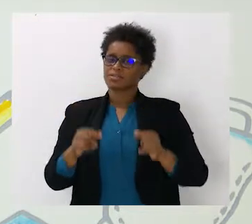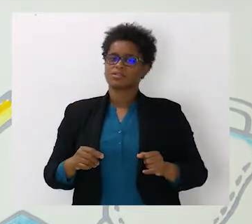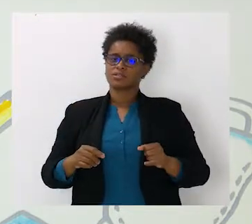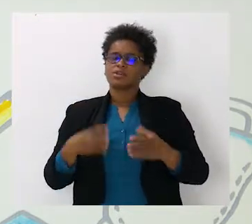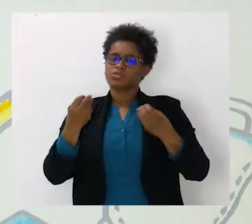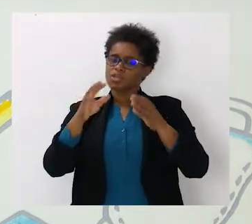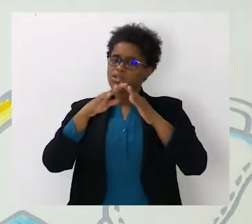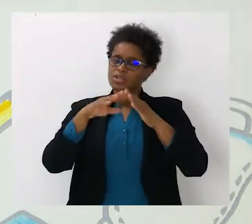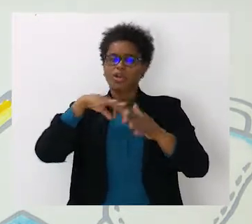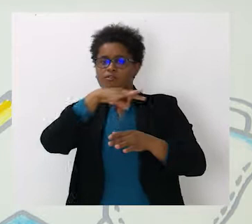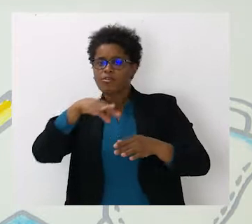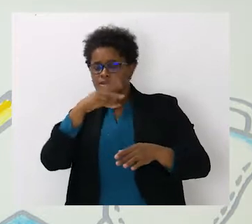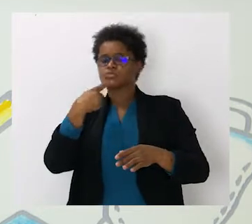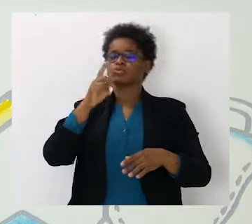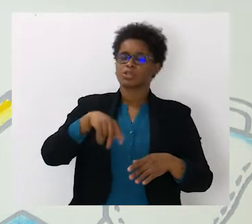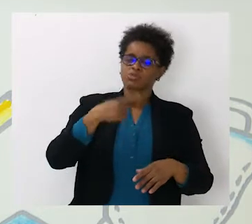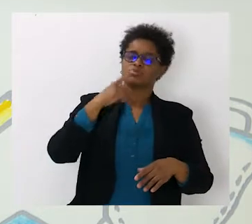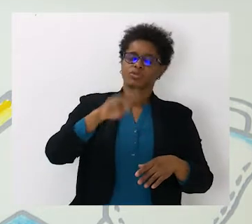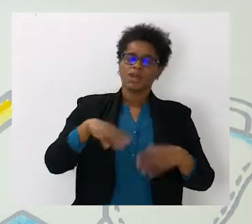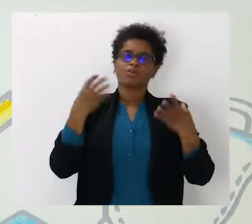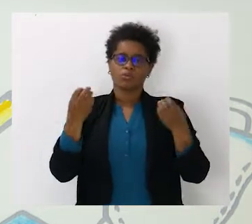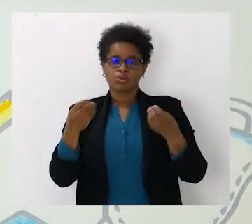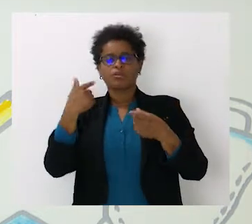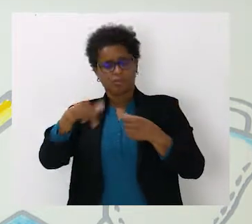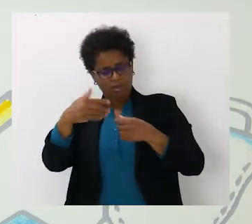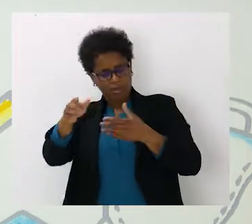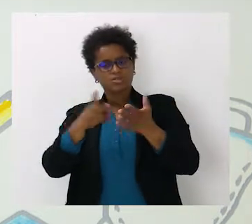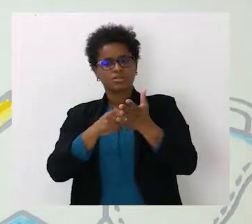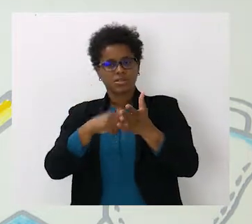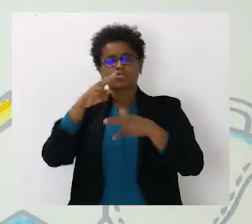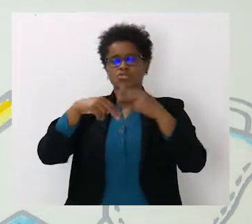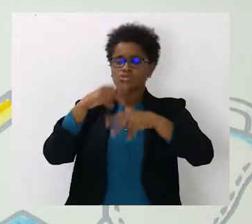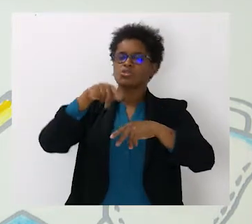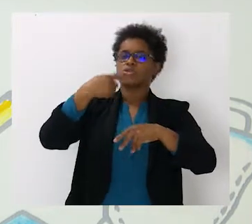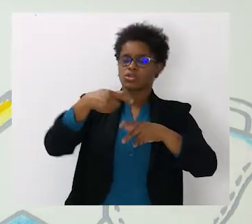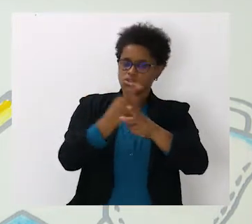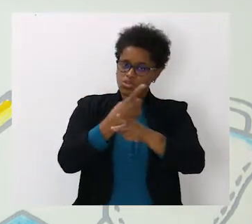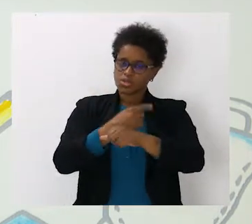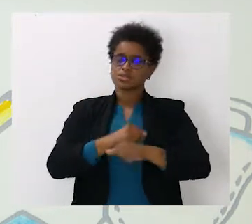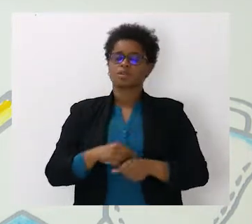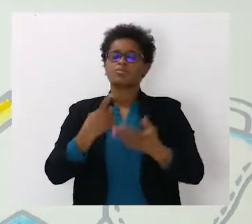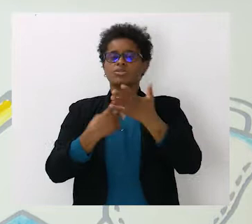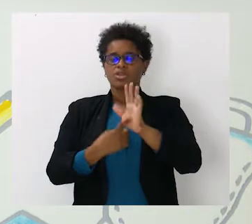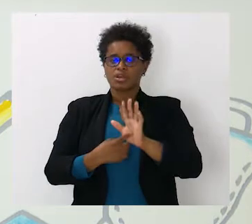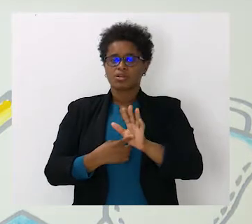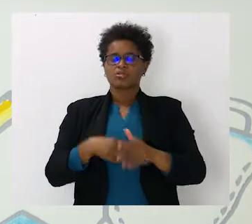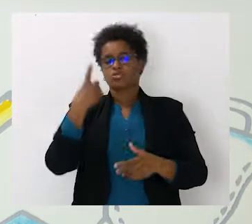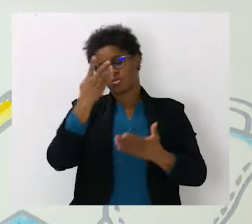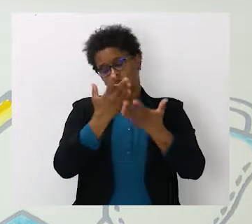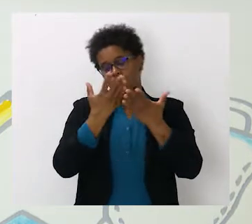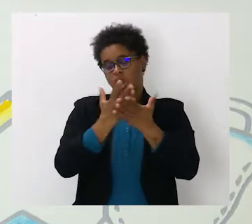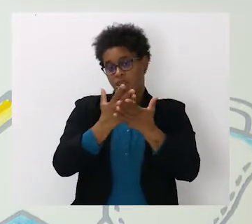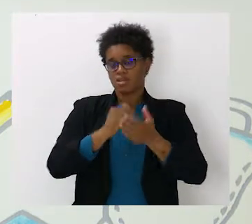casas e famílias multiplicando-se, haverá necessidades de construção de outras coisas. Como, por exemplo, de